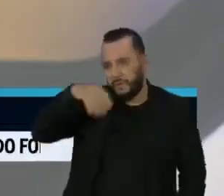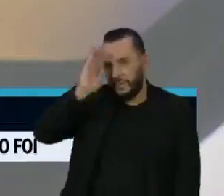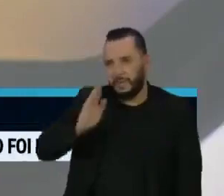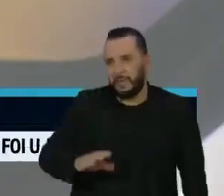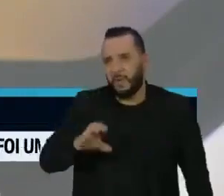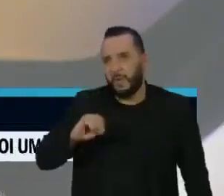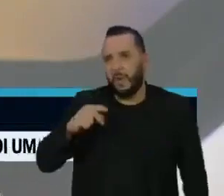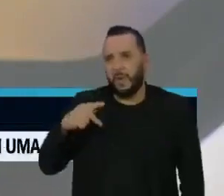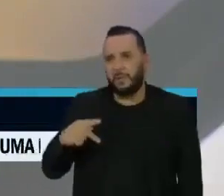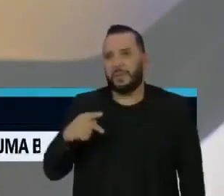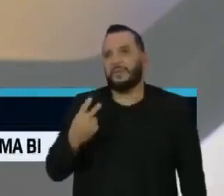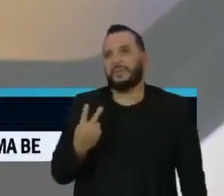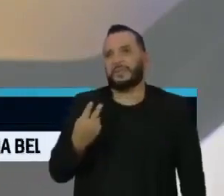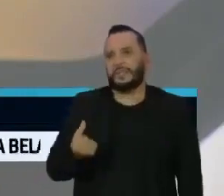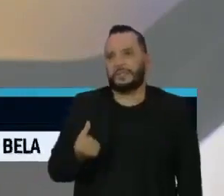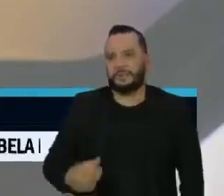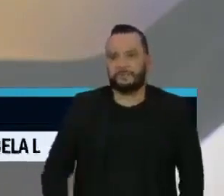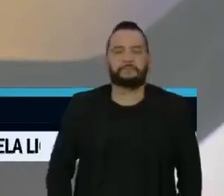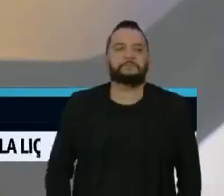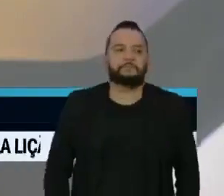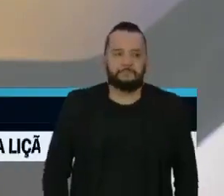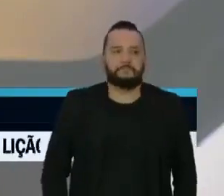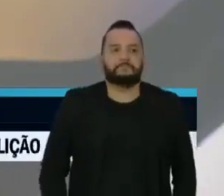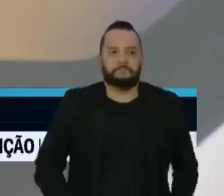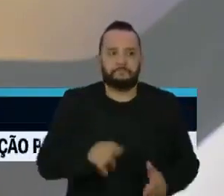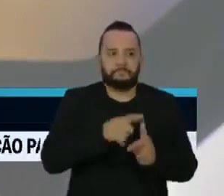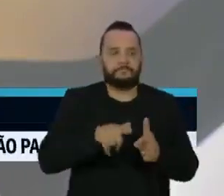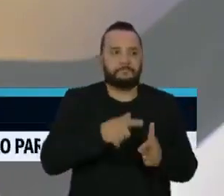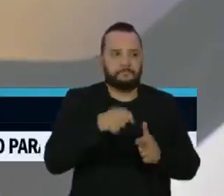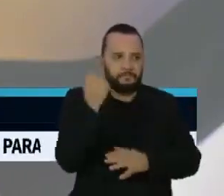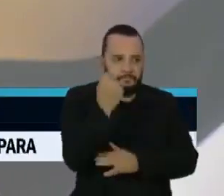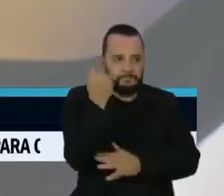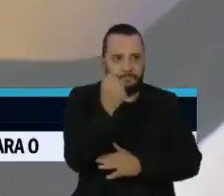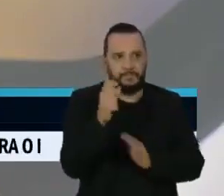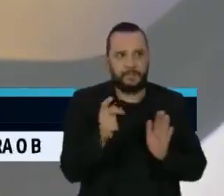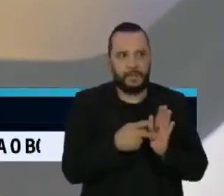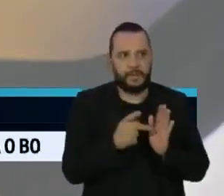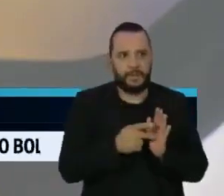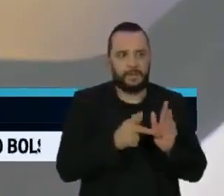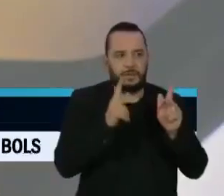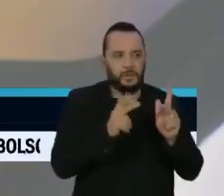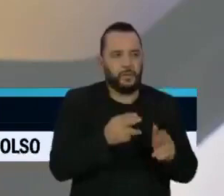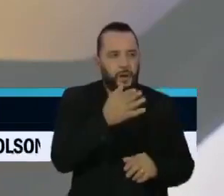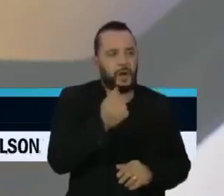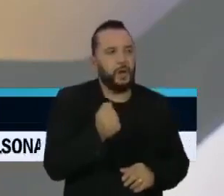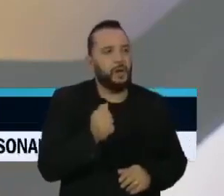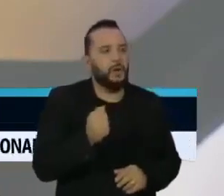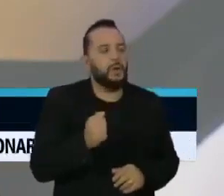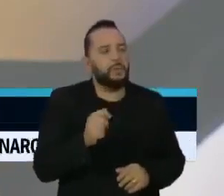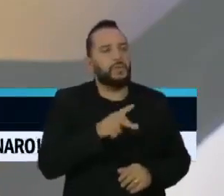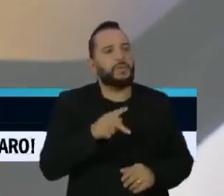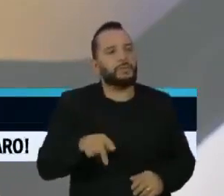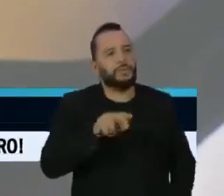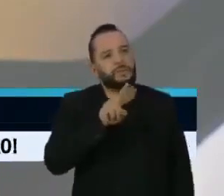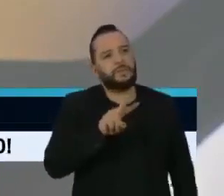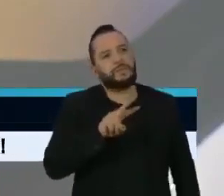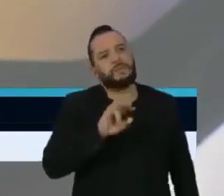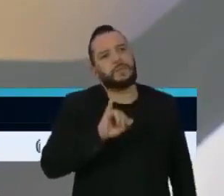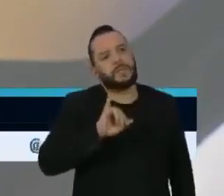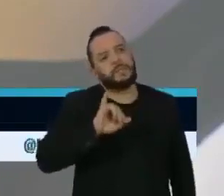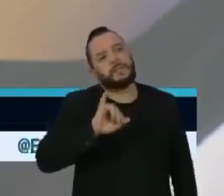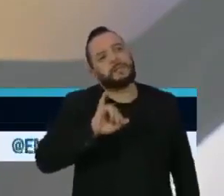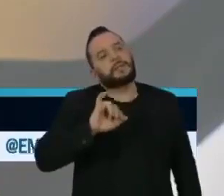gravidade Evidente né a gravidade da questão que está sendo tratado como bem lembrou o professor Vilhena é